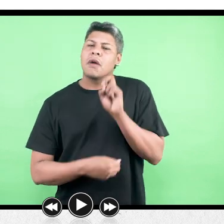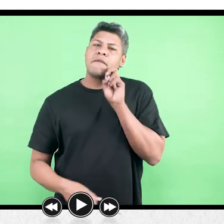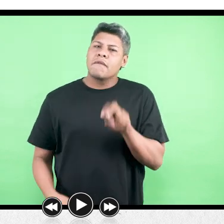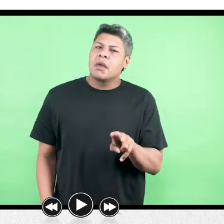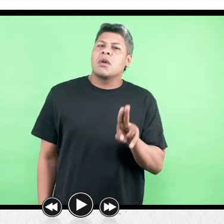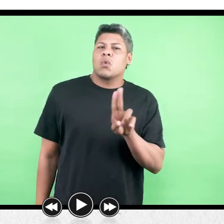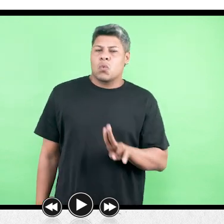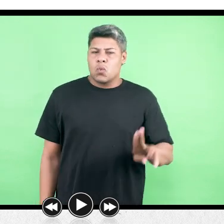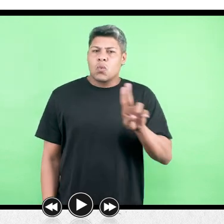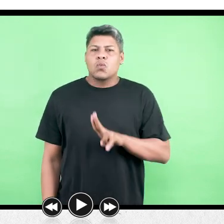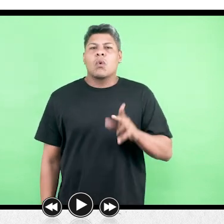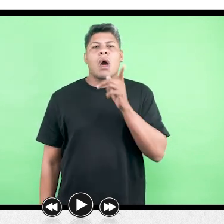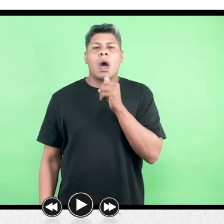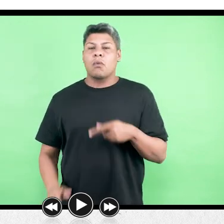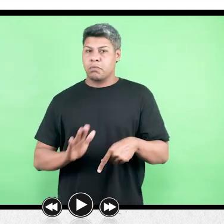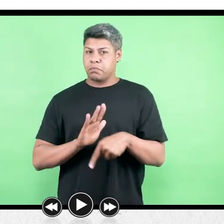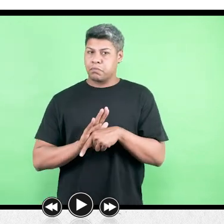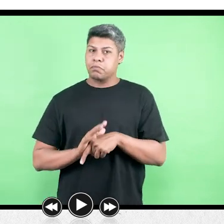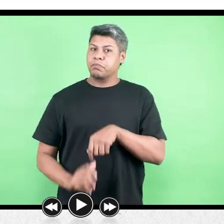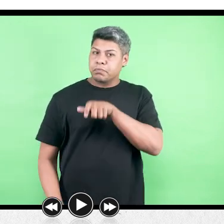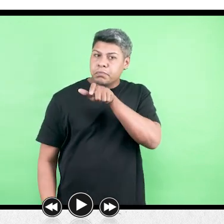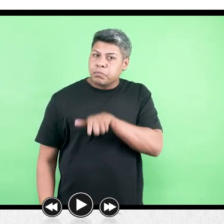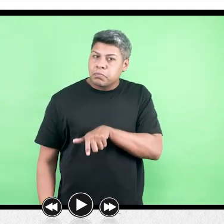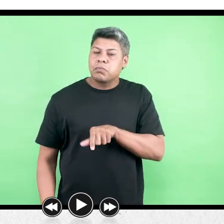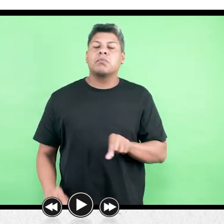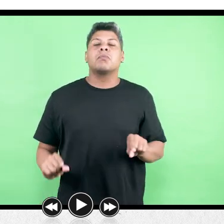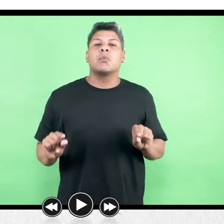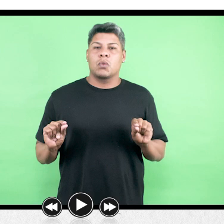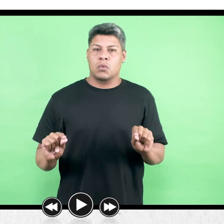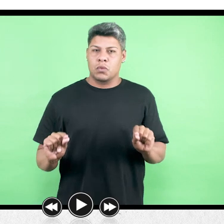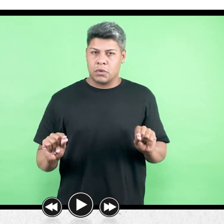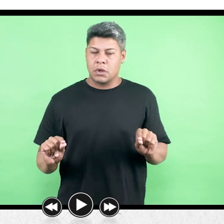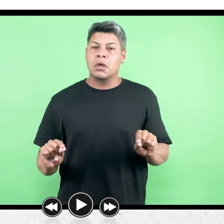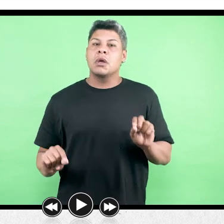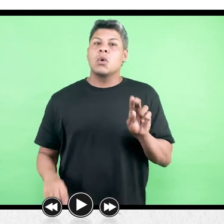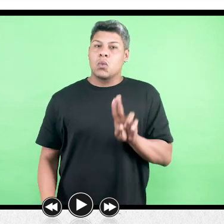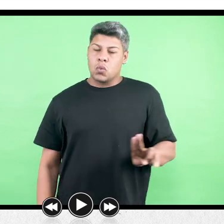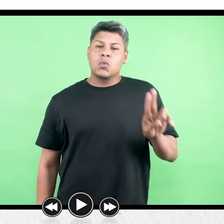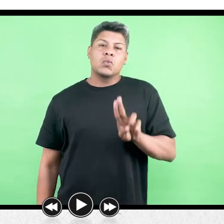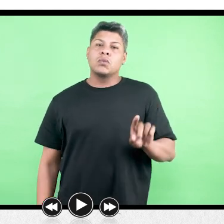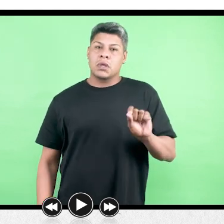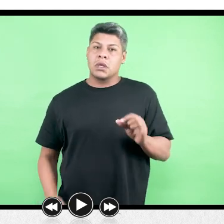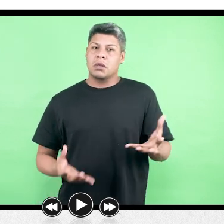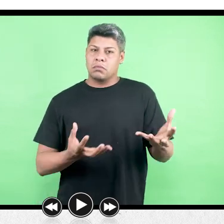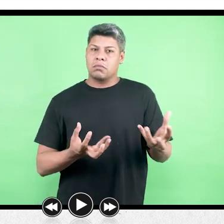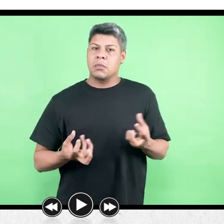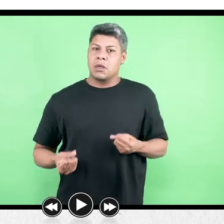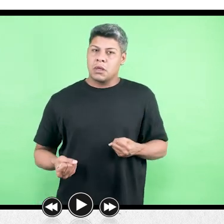uso dessa água pelo o requerente, por quem está pedindo, né, para quem recebeu